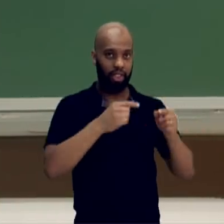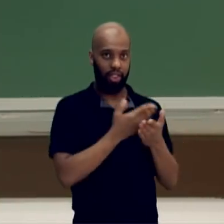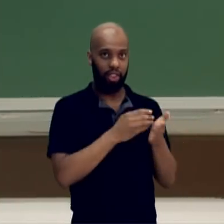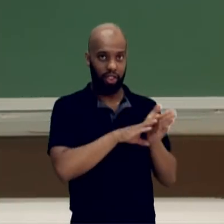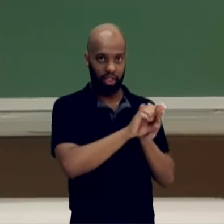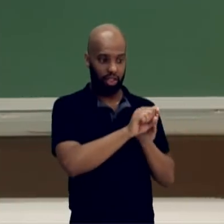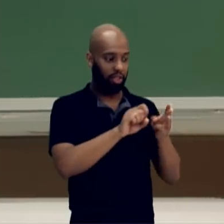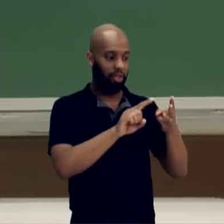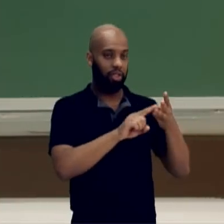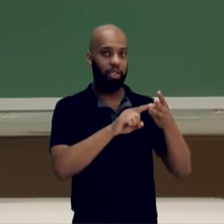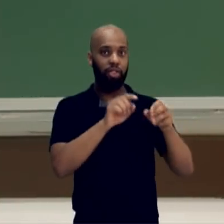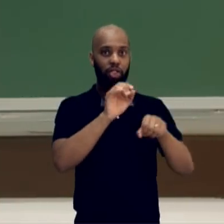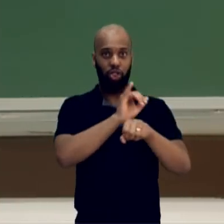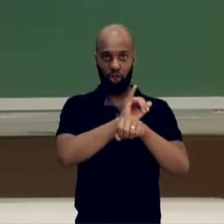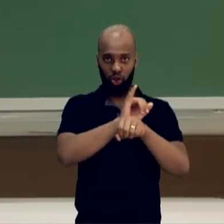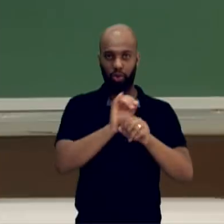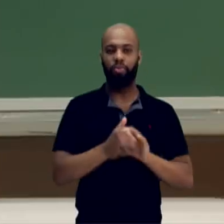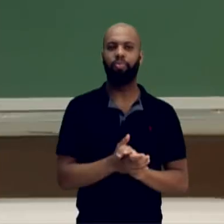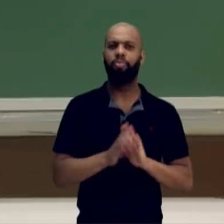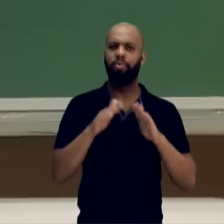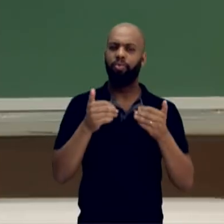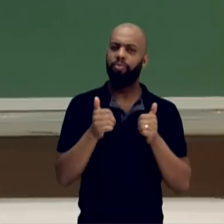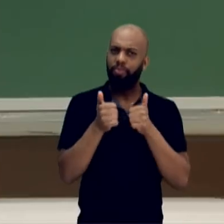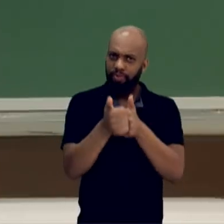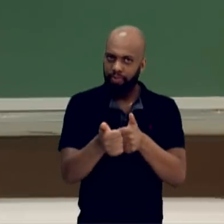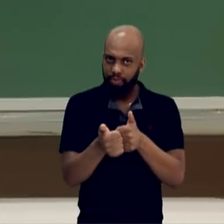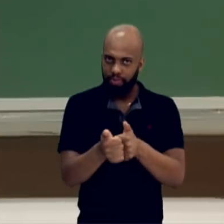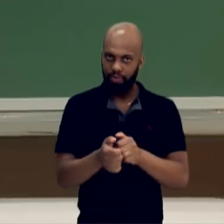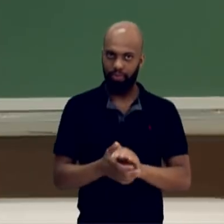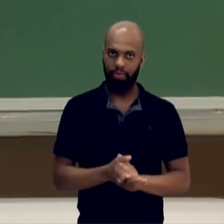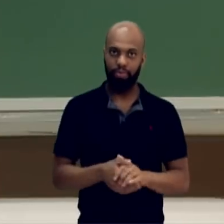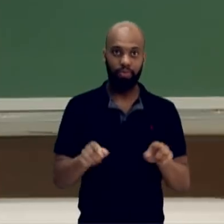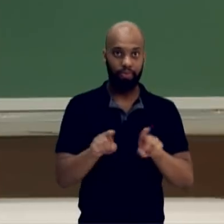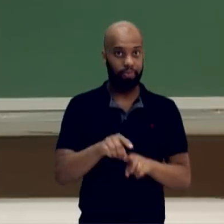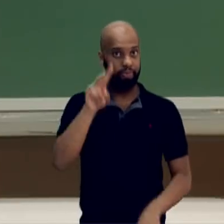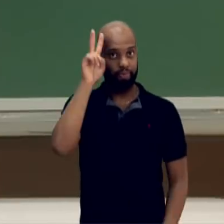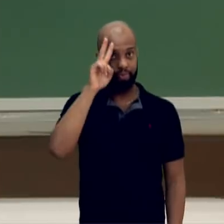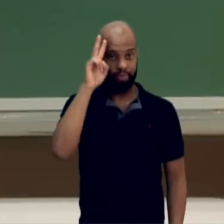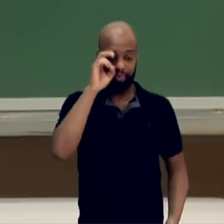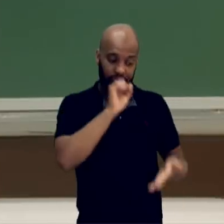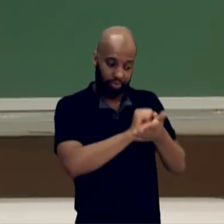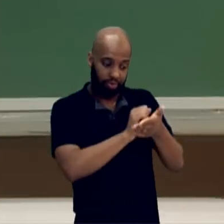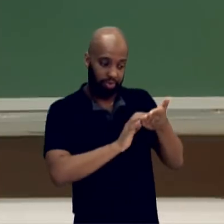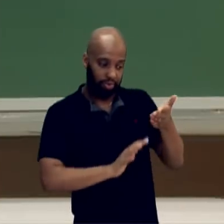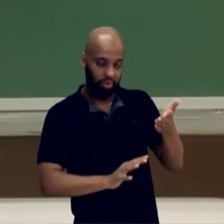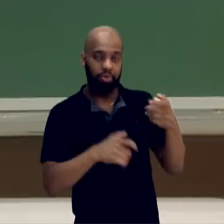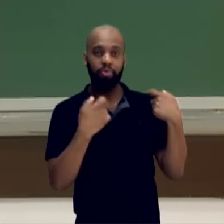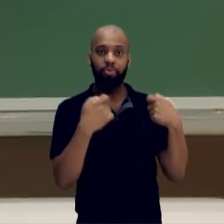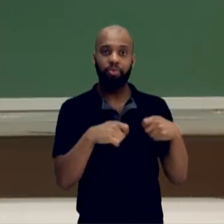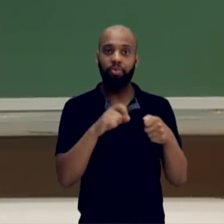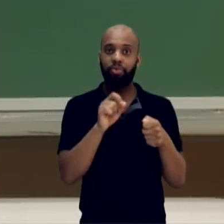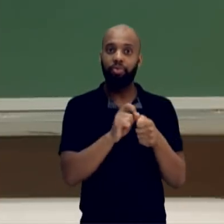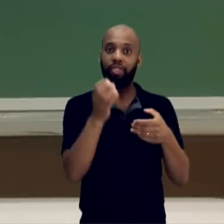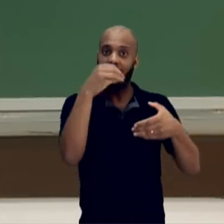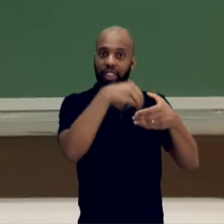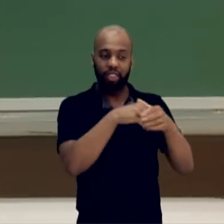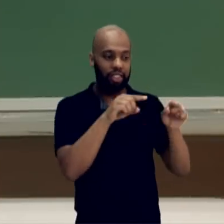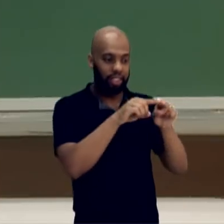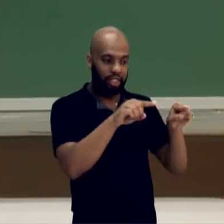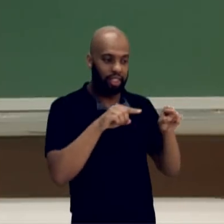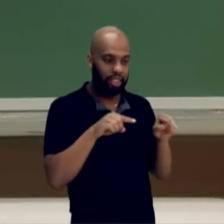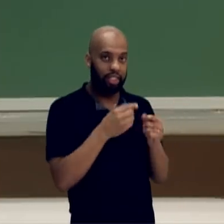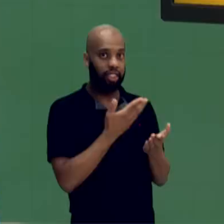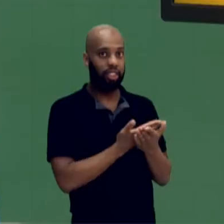e no YouTube. Então, gente, acompanha lá. E lembre-se, as atividades devem ser realizadas no Classroom.